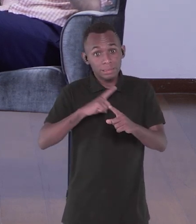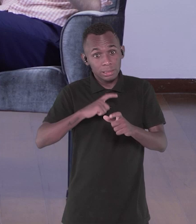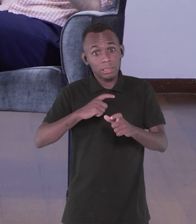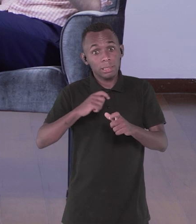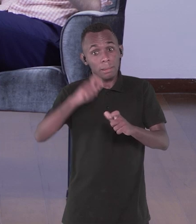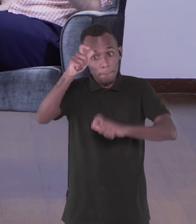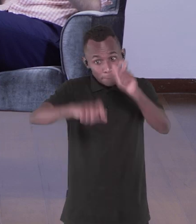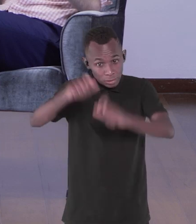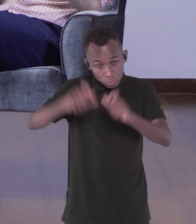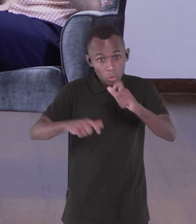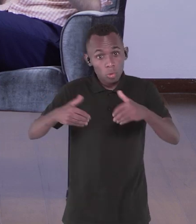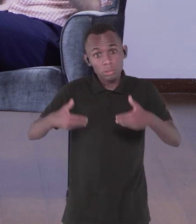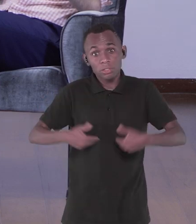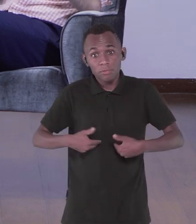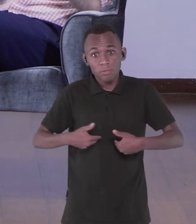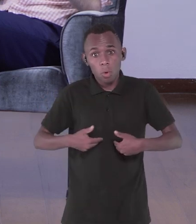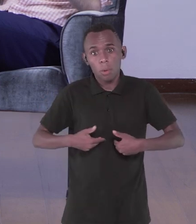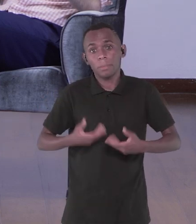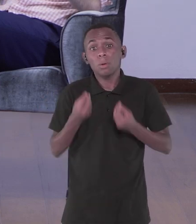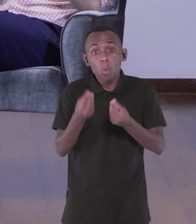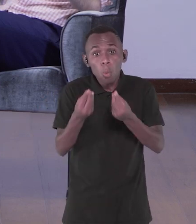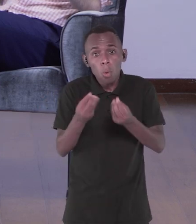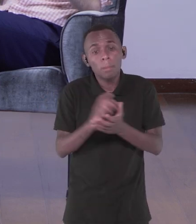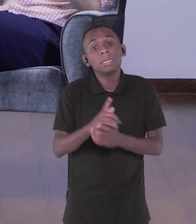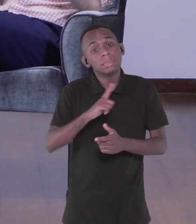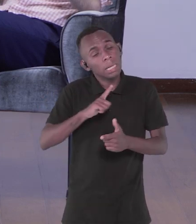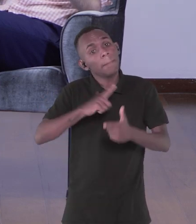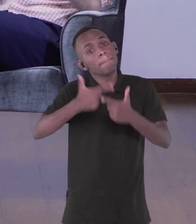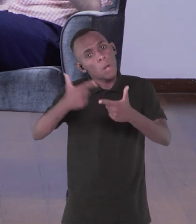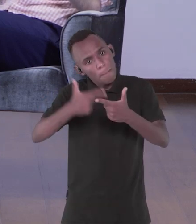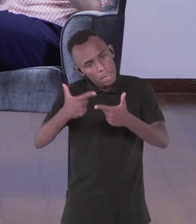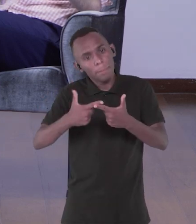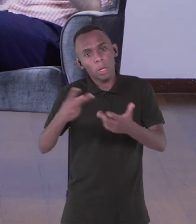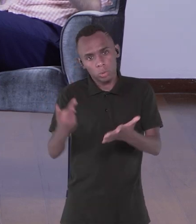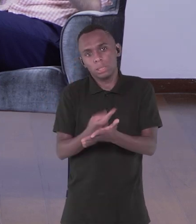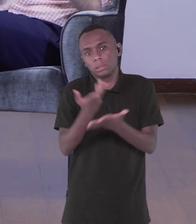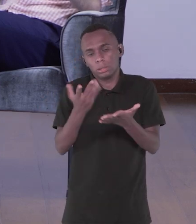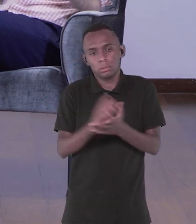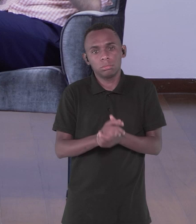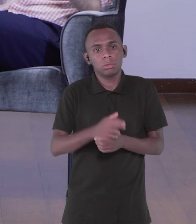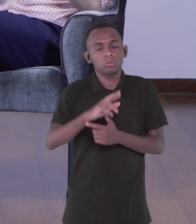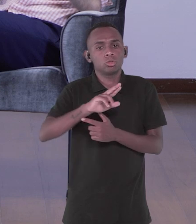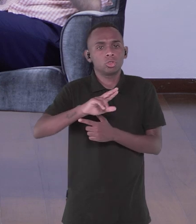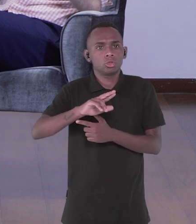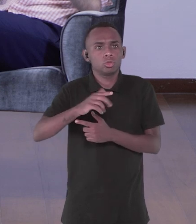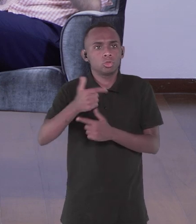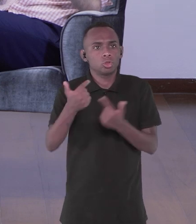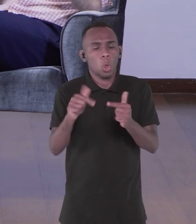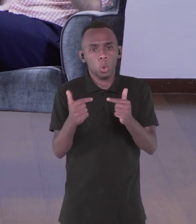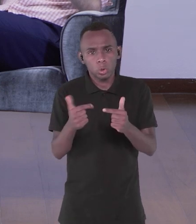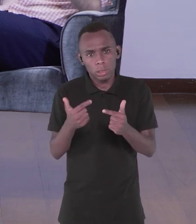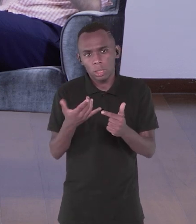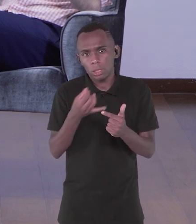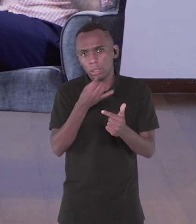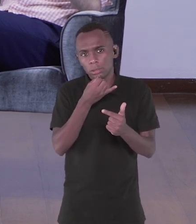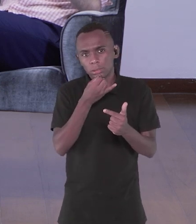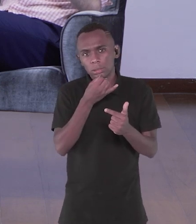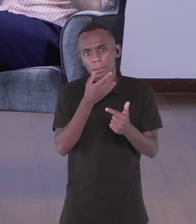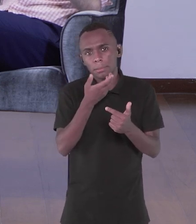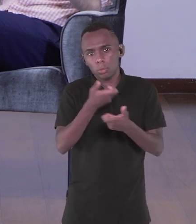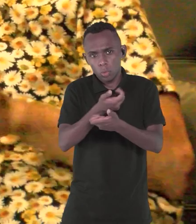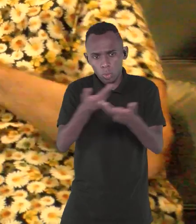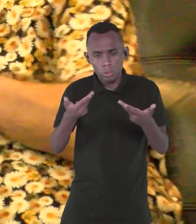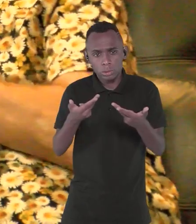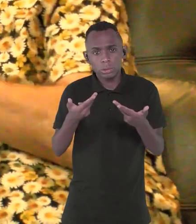errado. E eu insisto, não tem inevitabilidade, não tem fatalidade nessa